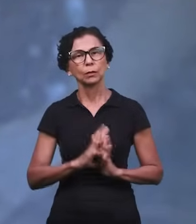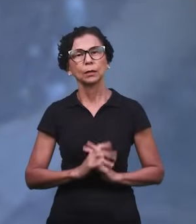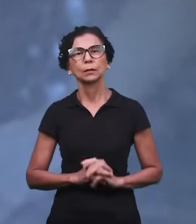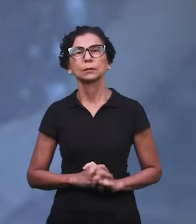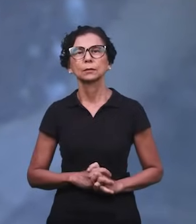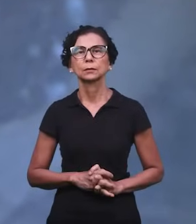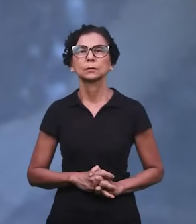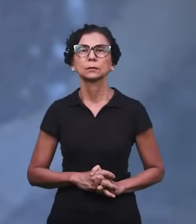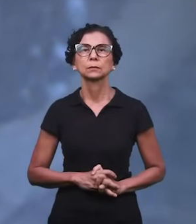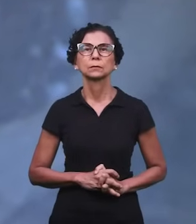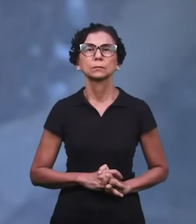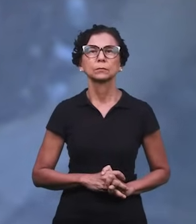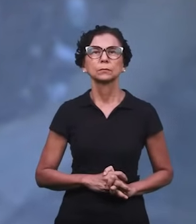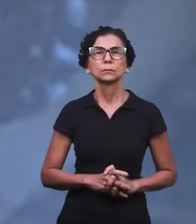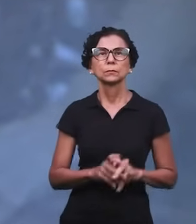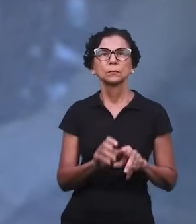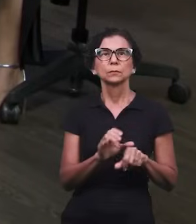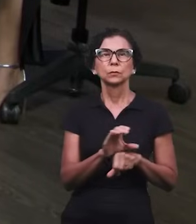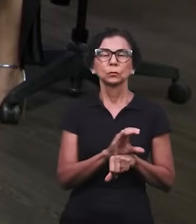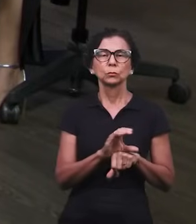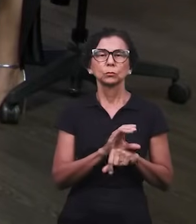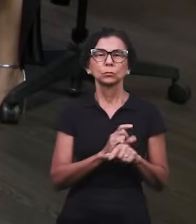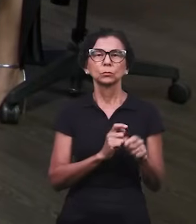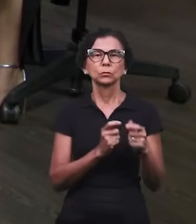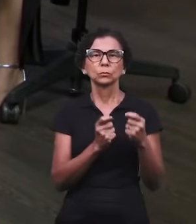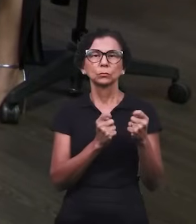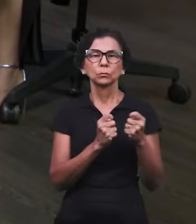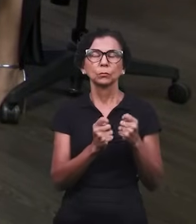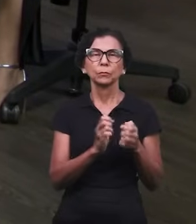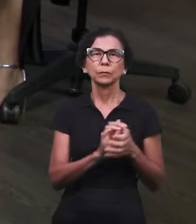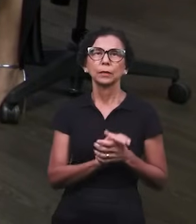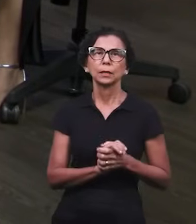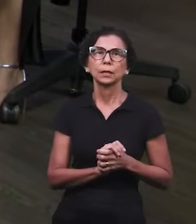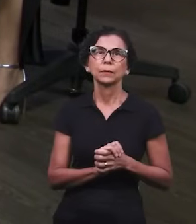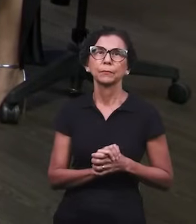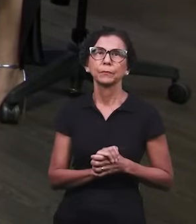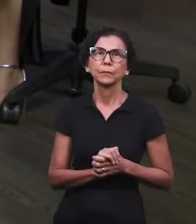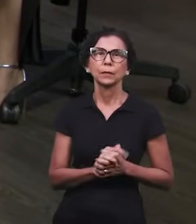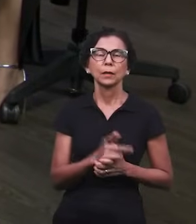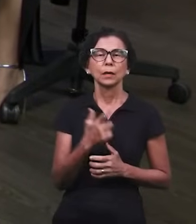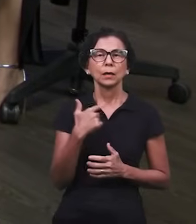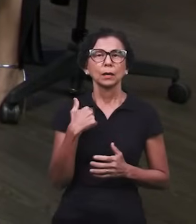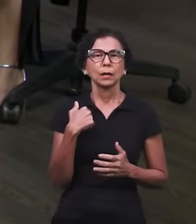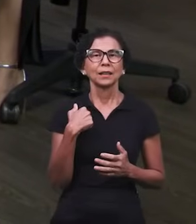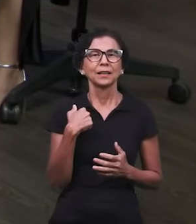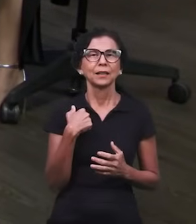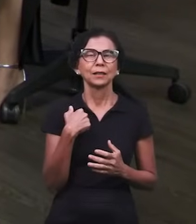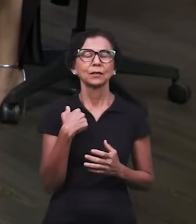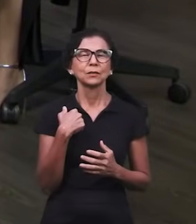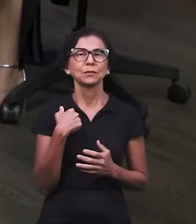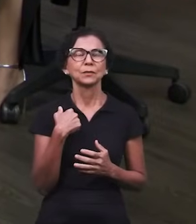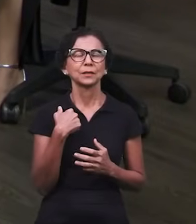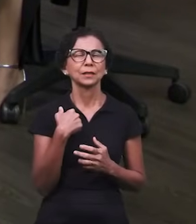das possibilidades do curso de economia. E não foi desde o início, né? Uhum. Porque eu tive que pagar um pedágio. Eu fiquei vários anos,